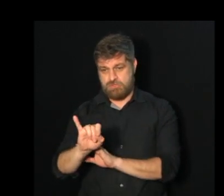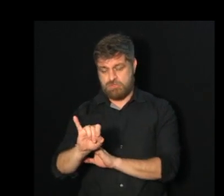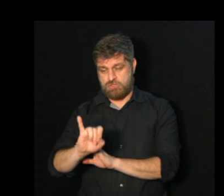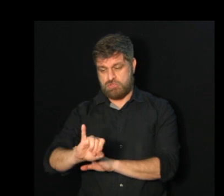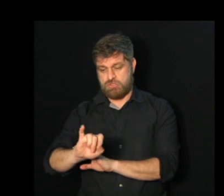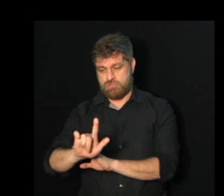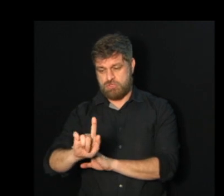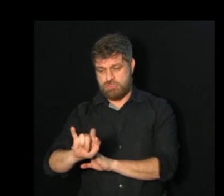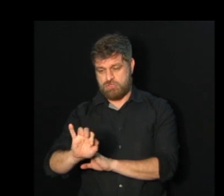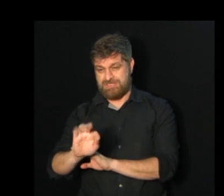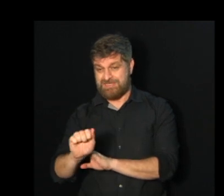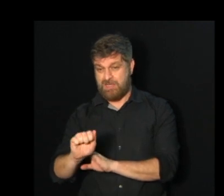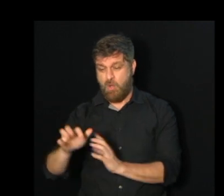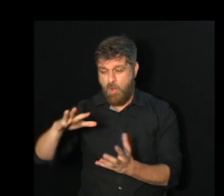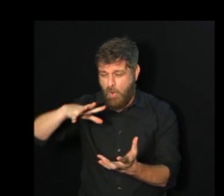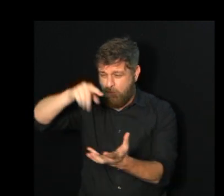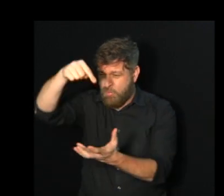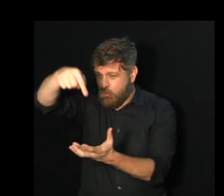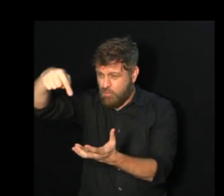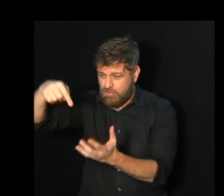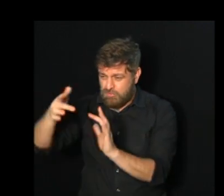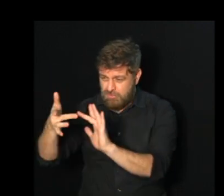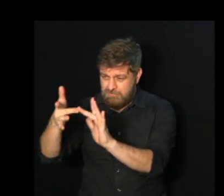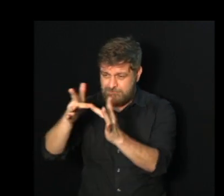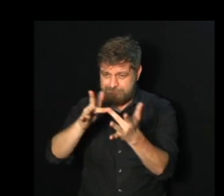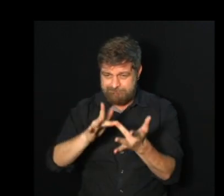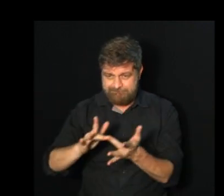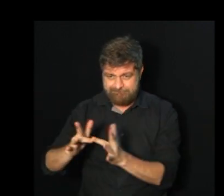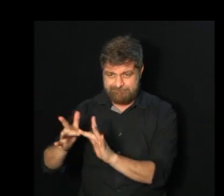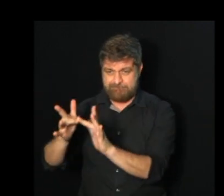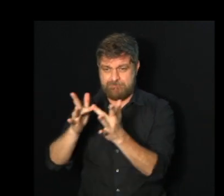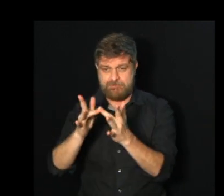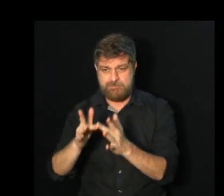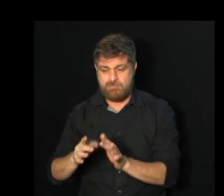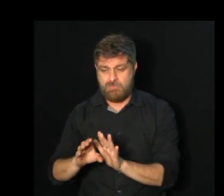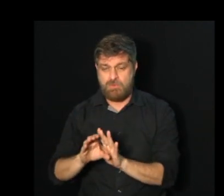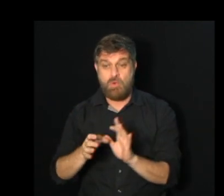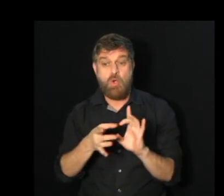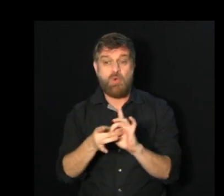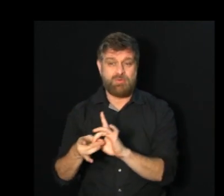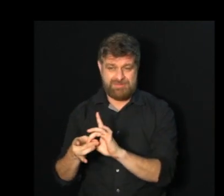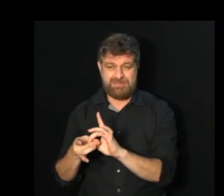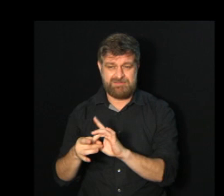com o mundo todo ou local. Então muda o contexto, né?